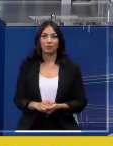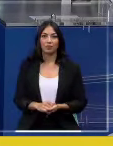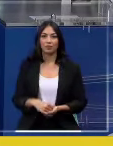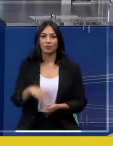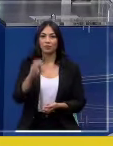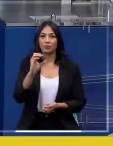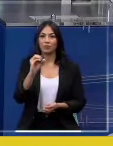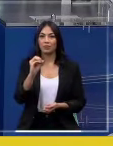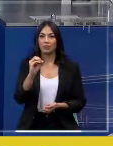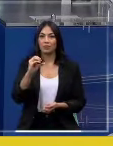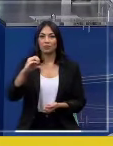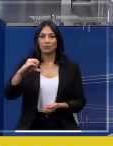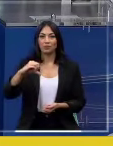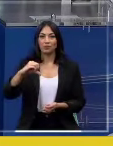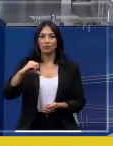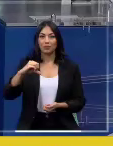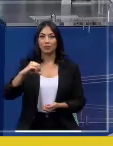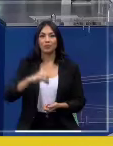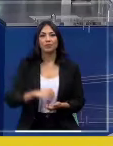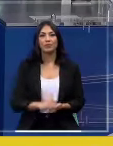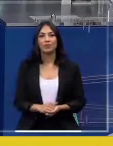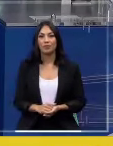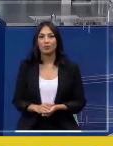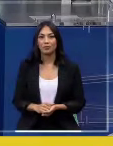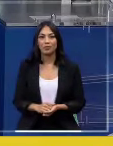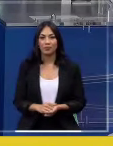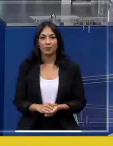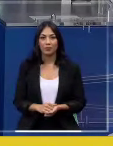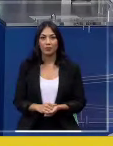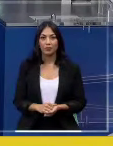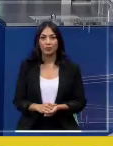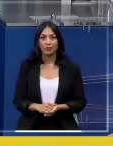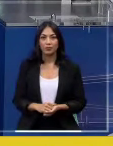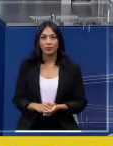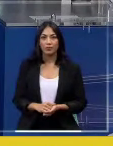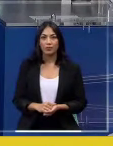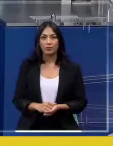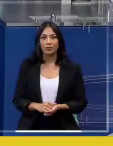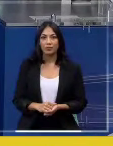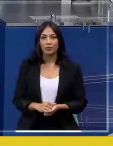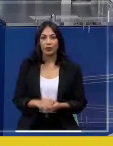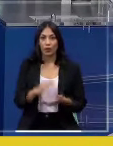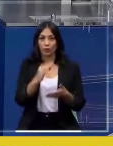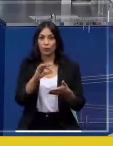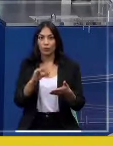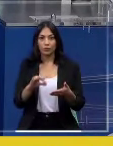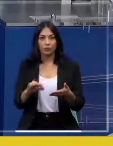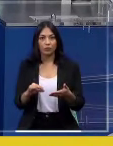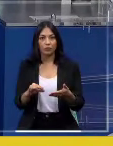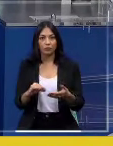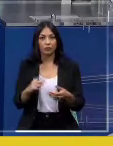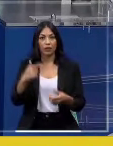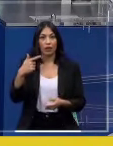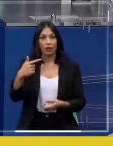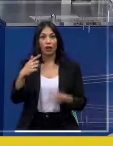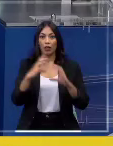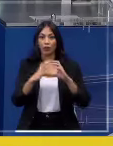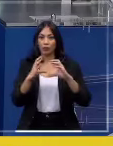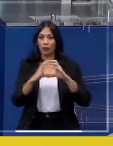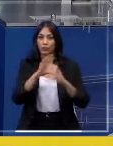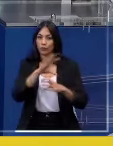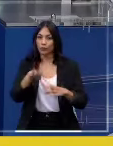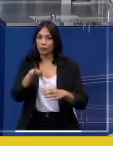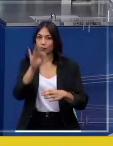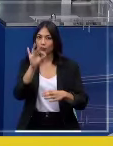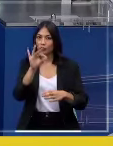número 09 e aí e vamos confirmar as sete